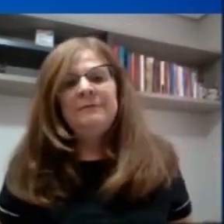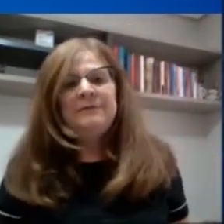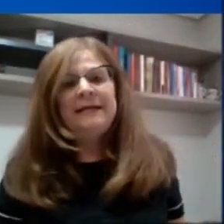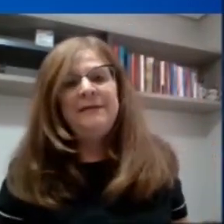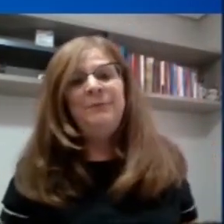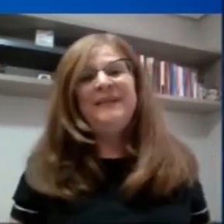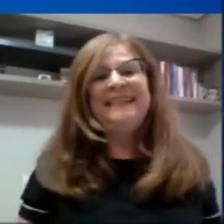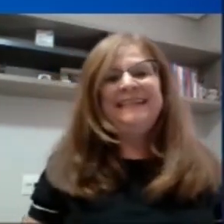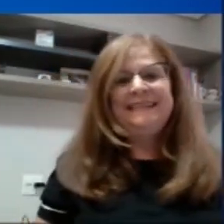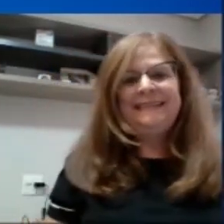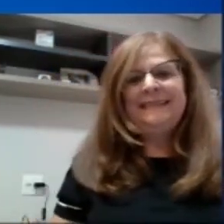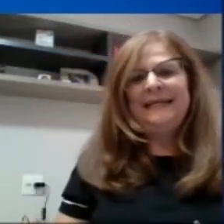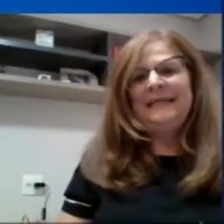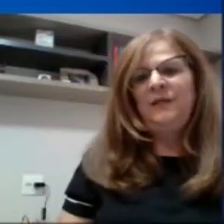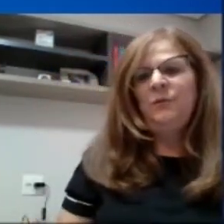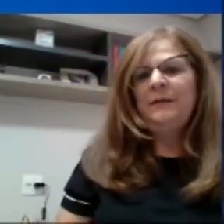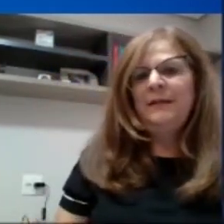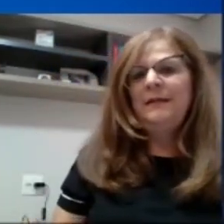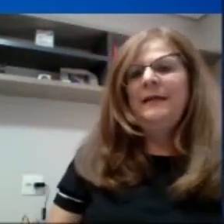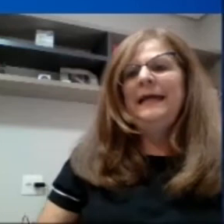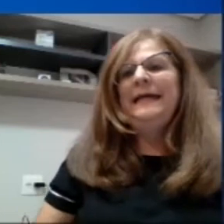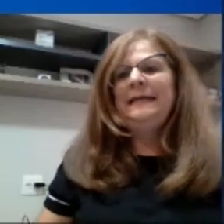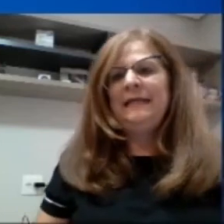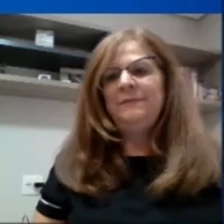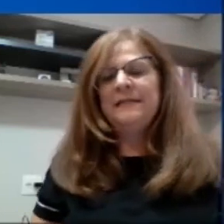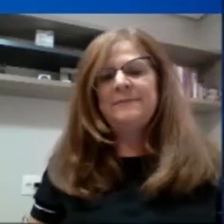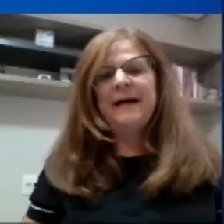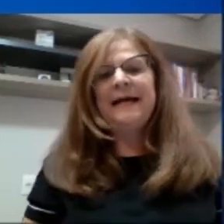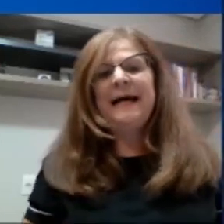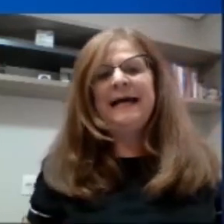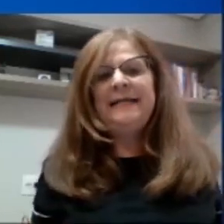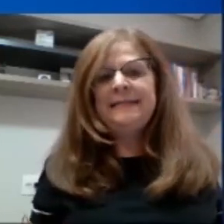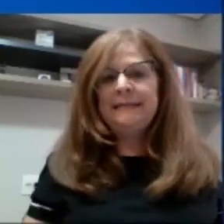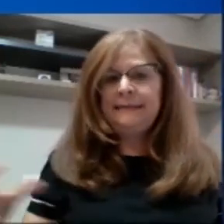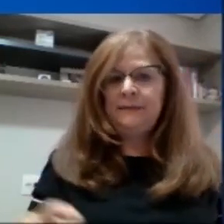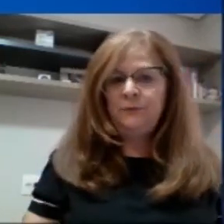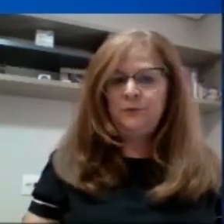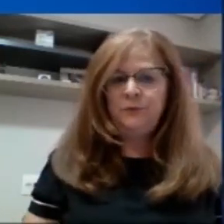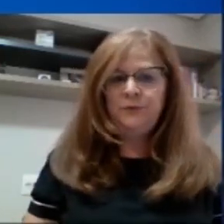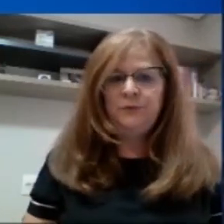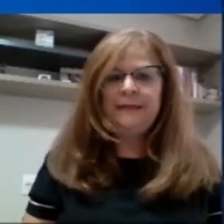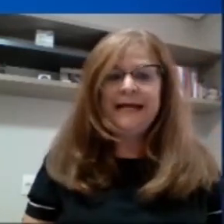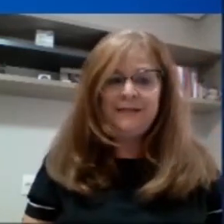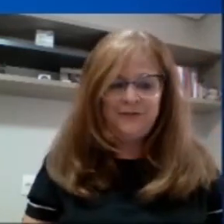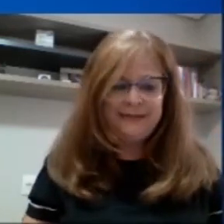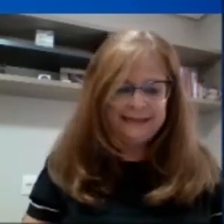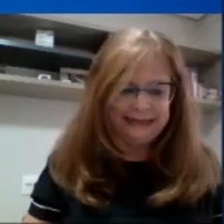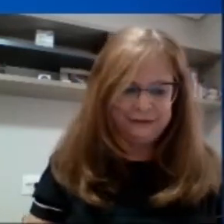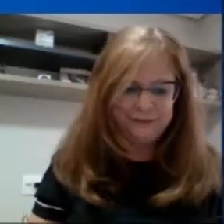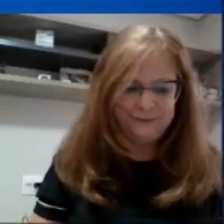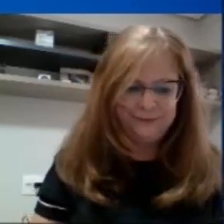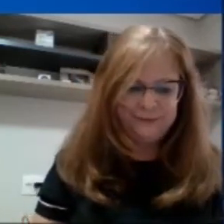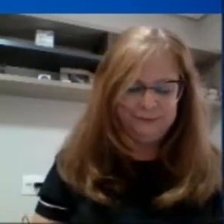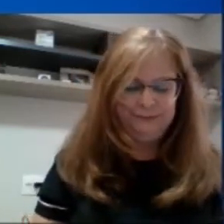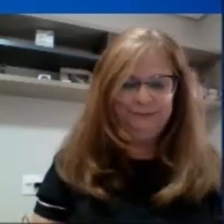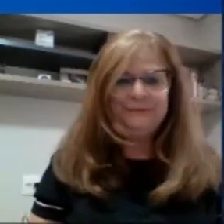Agora vamos ver a importância da língua em Libras para a inserção do surdo na